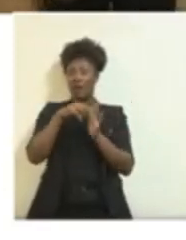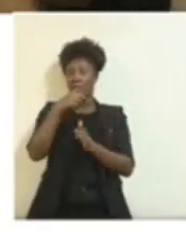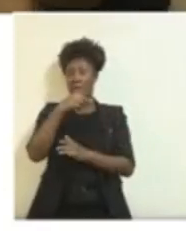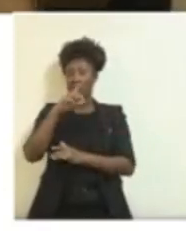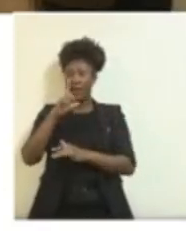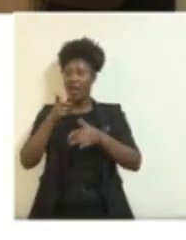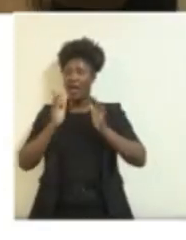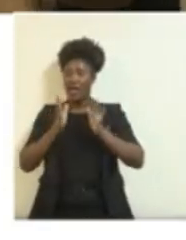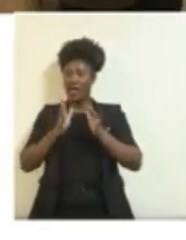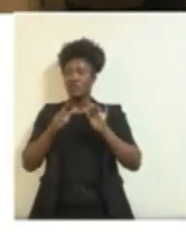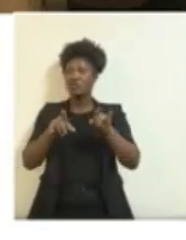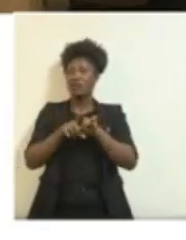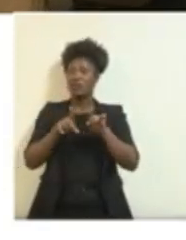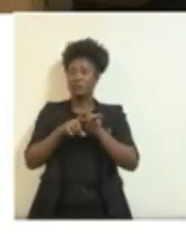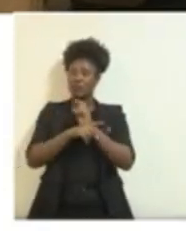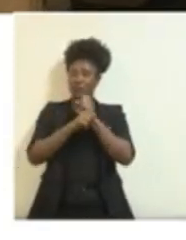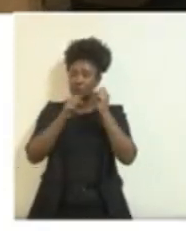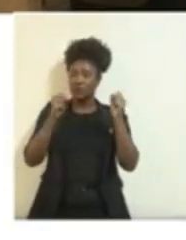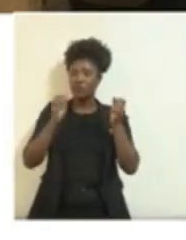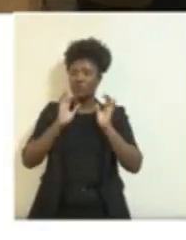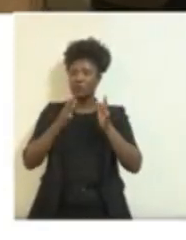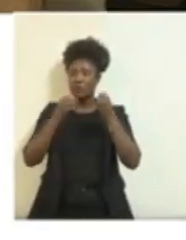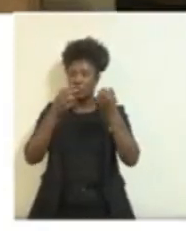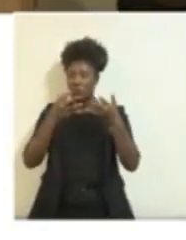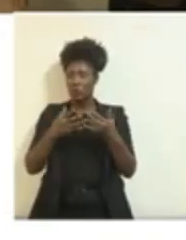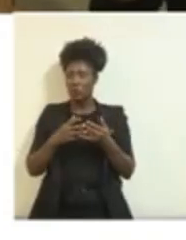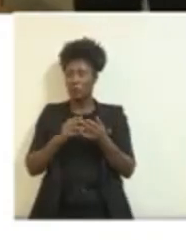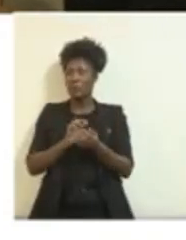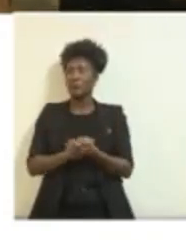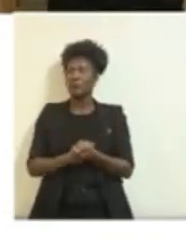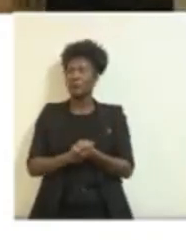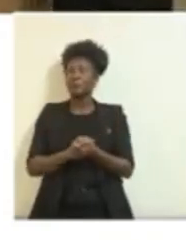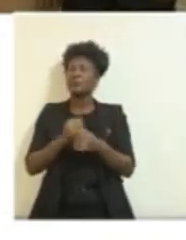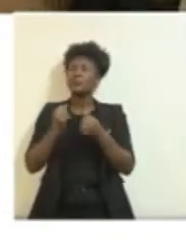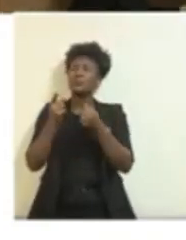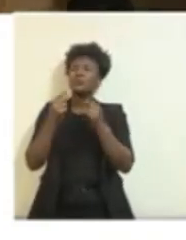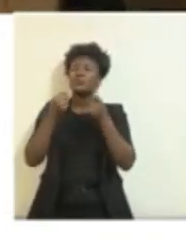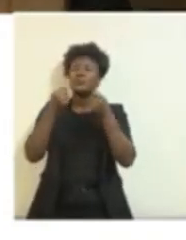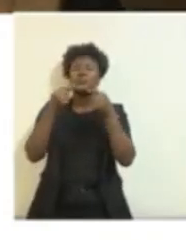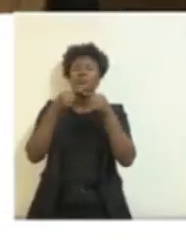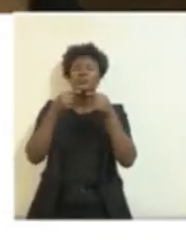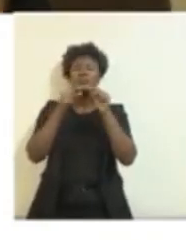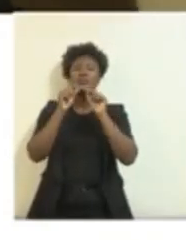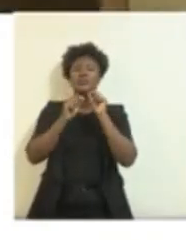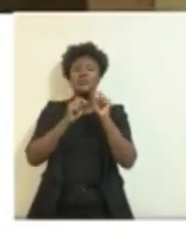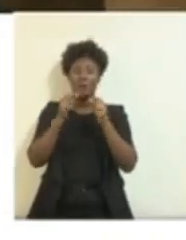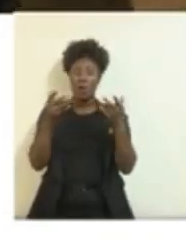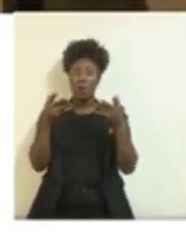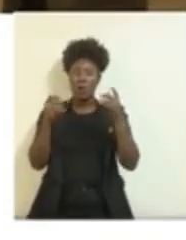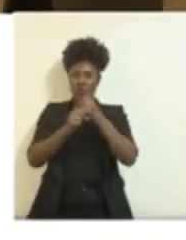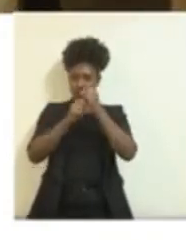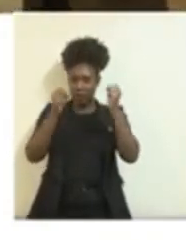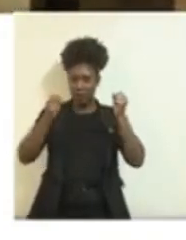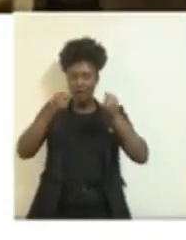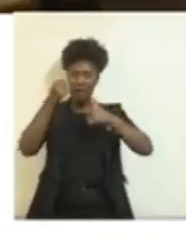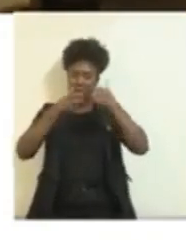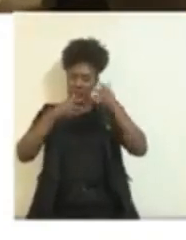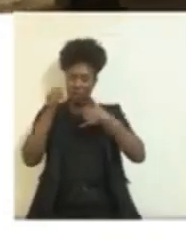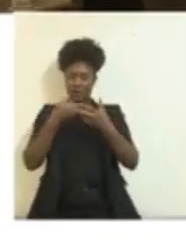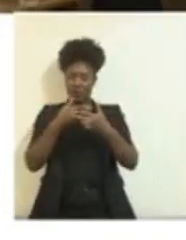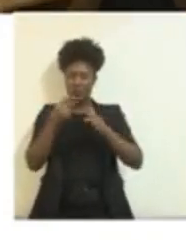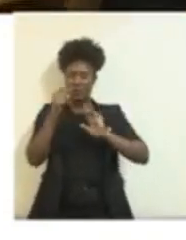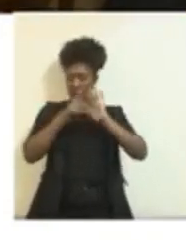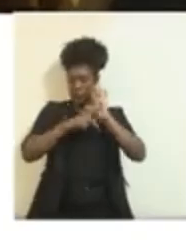aqui e já vou concluir. Precisam ser efetivas na escala de milhares de quilômetros quadrados. O que foi falado hoje de manhã, excelente, aqueles programas que a